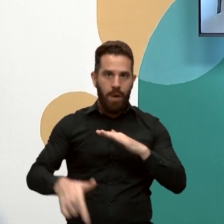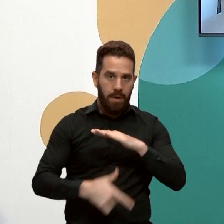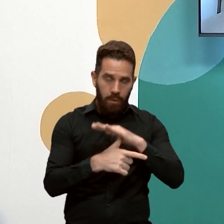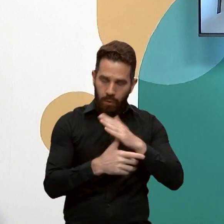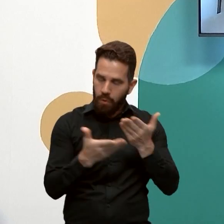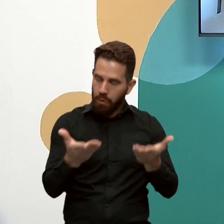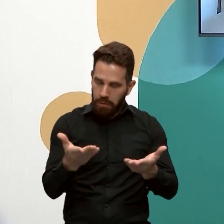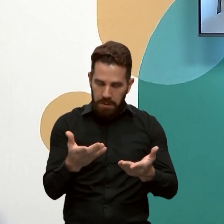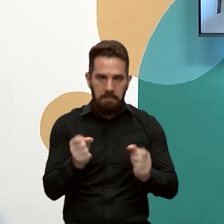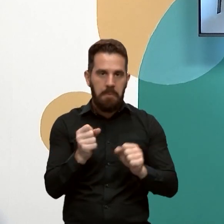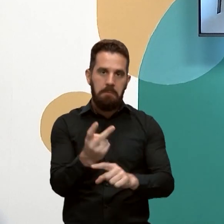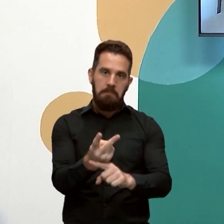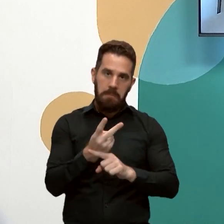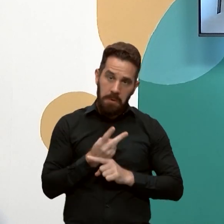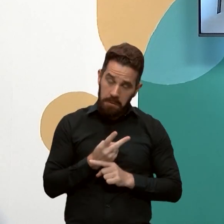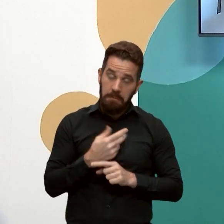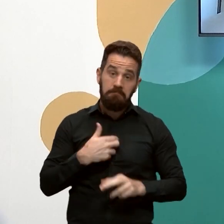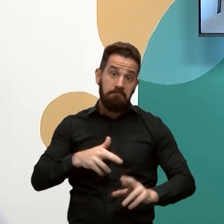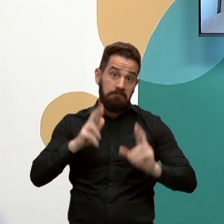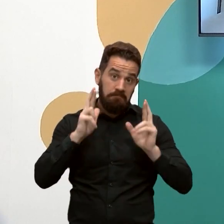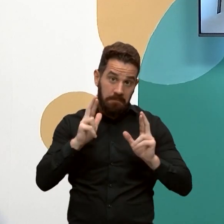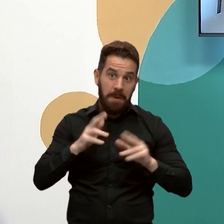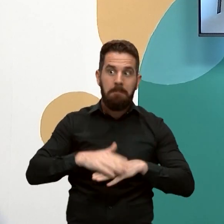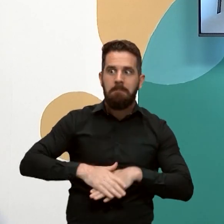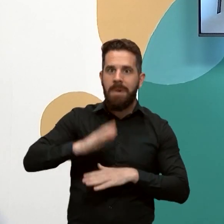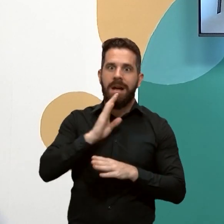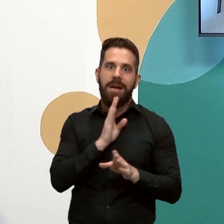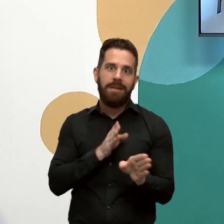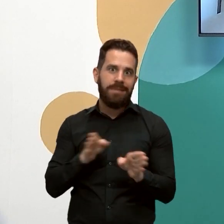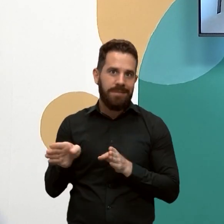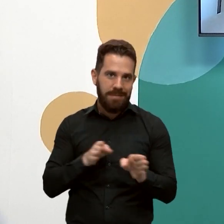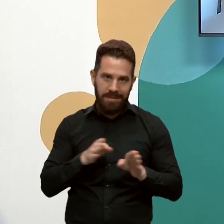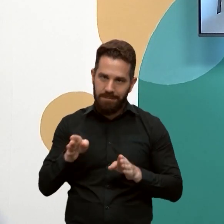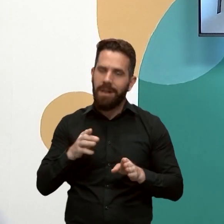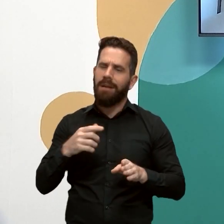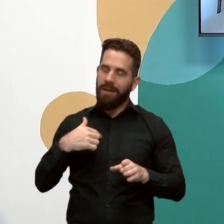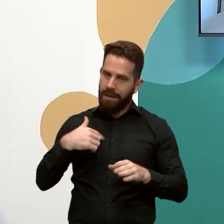e torcemos para, assim, conseguir sempre mais acessibilidade, e é o